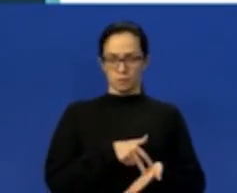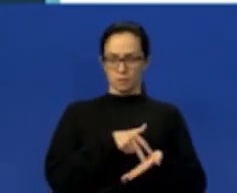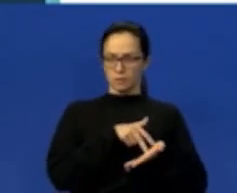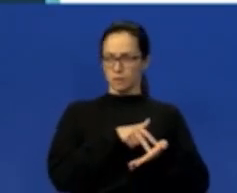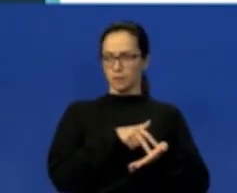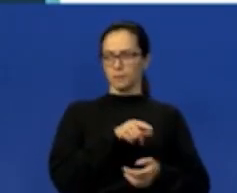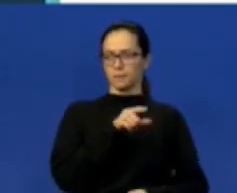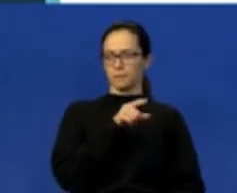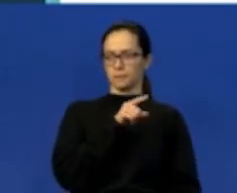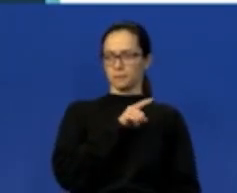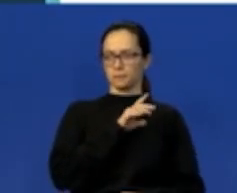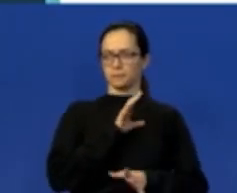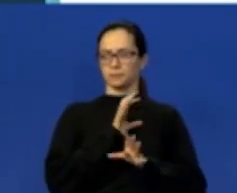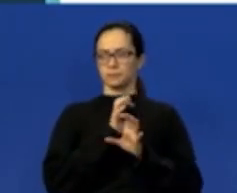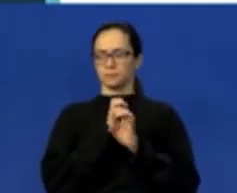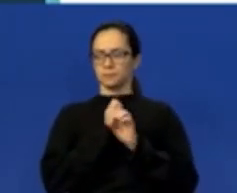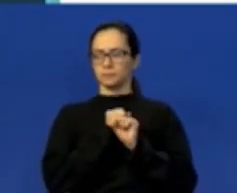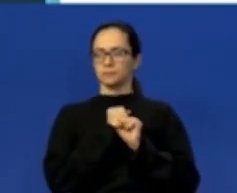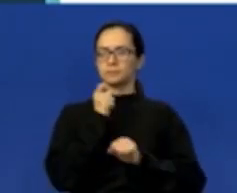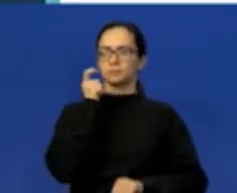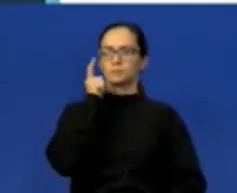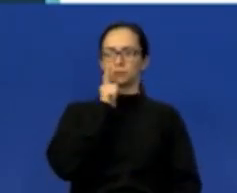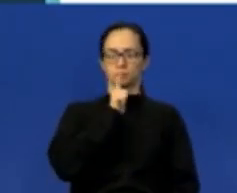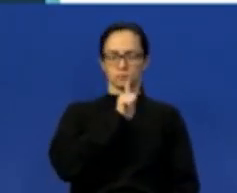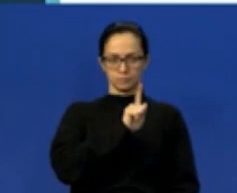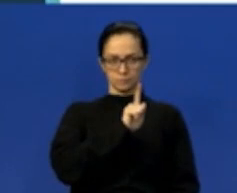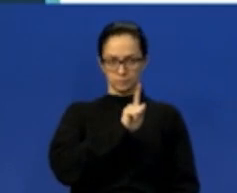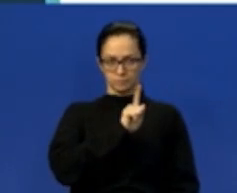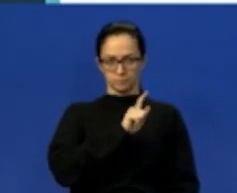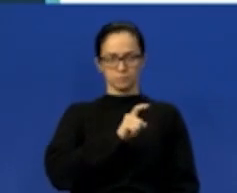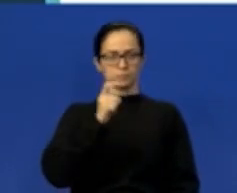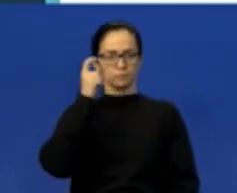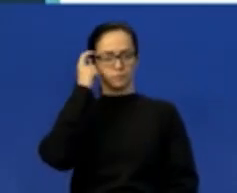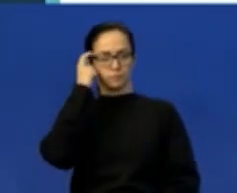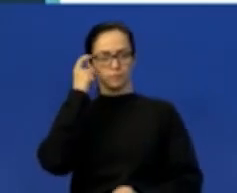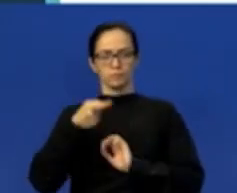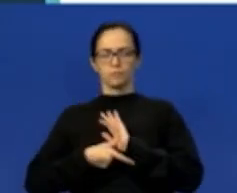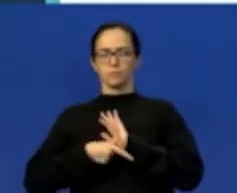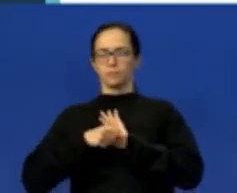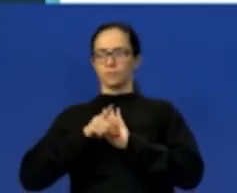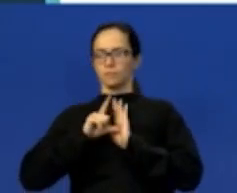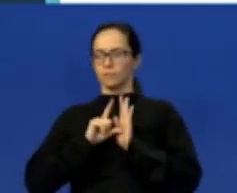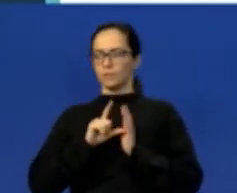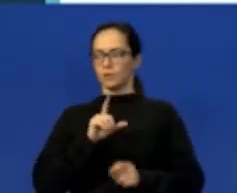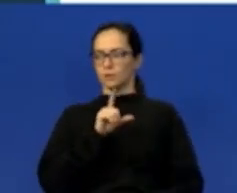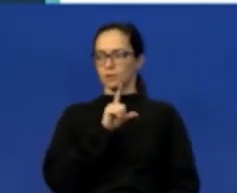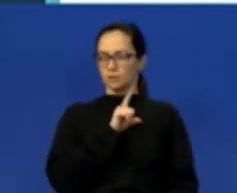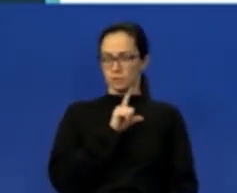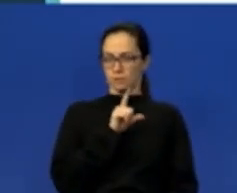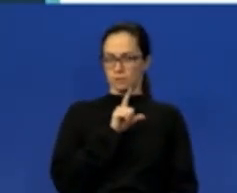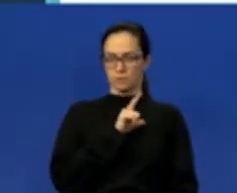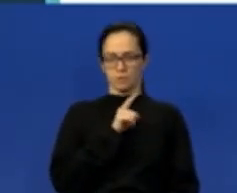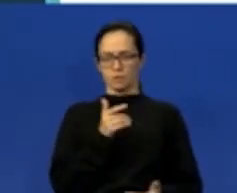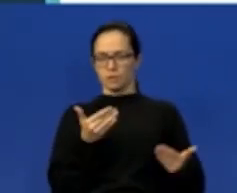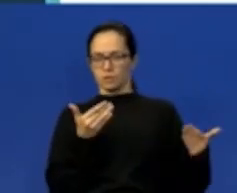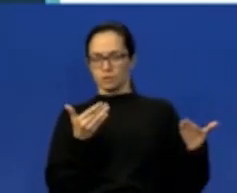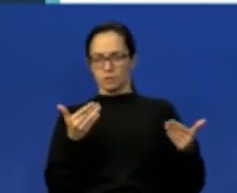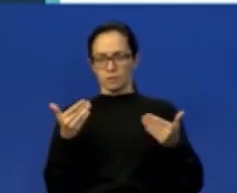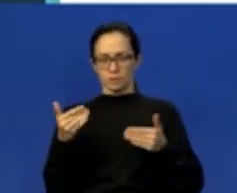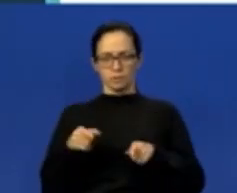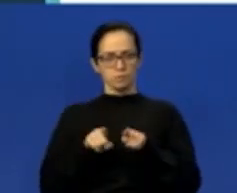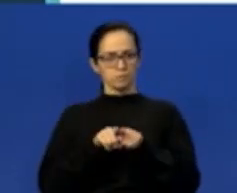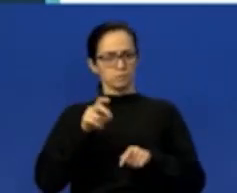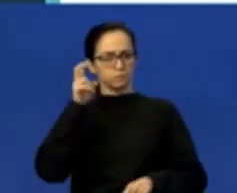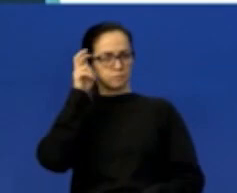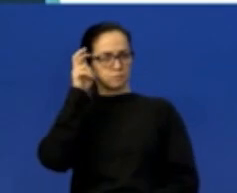a prontidão, o autocontrole, ou seja, a contenção, a antecipação, ou seja, o estado de vigilância e